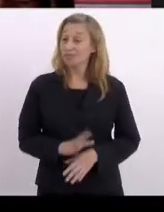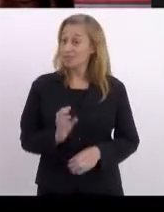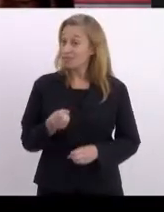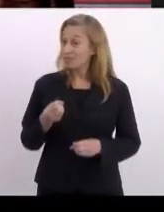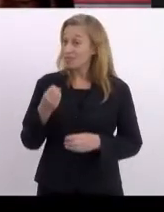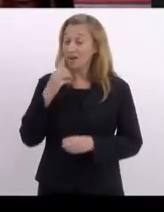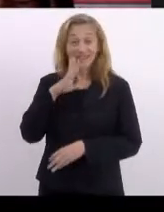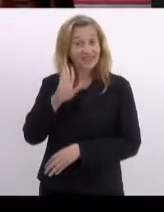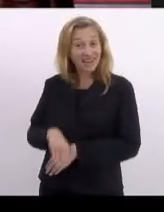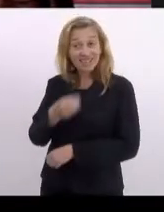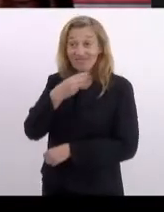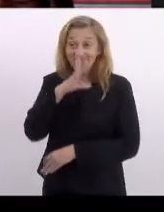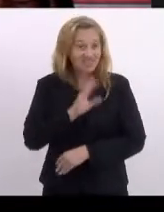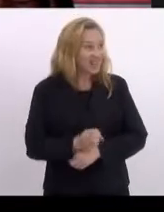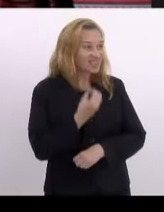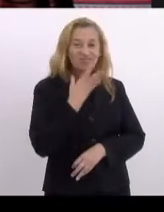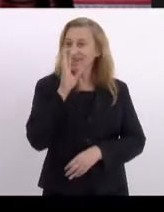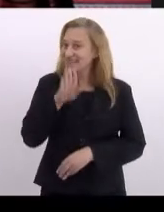boa tarde.